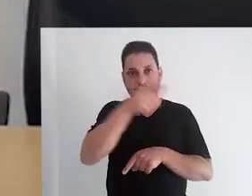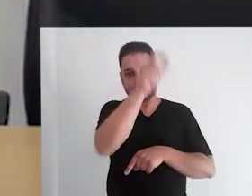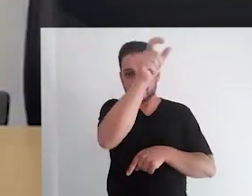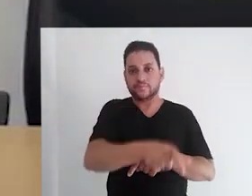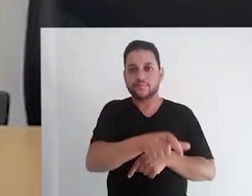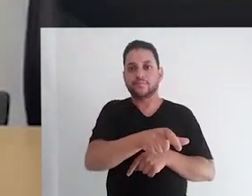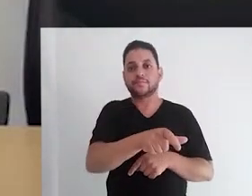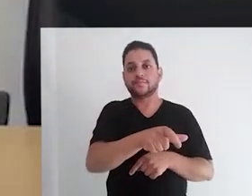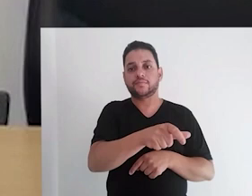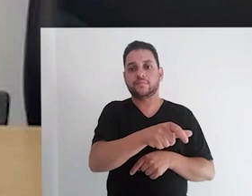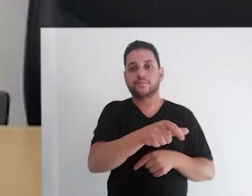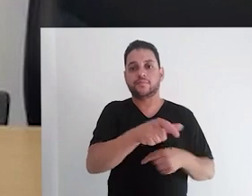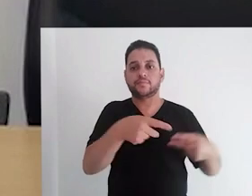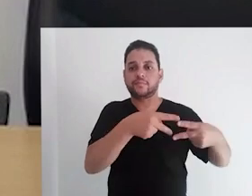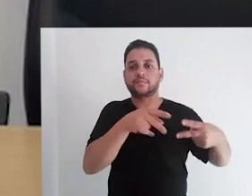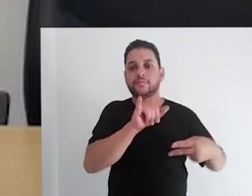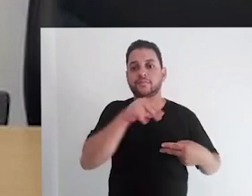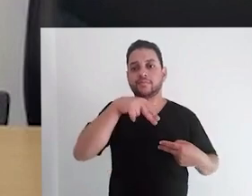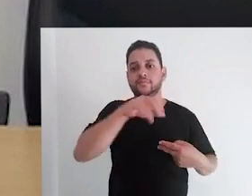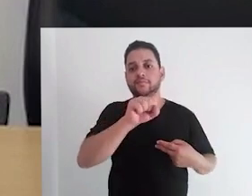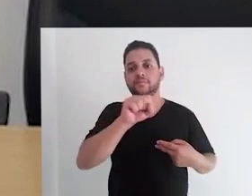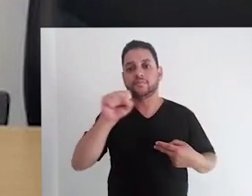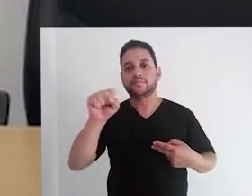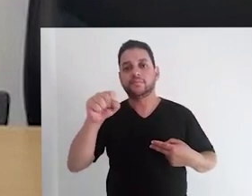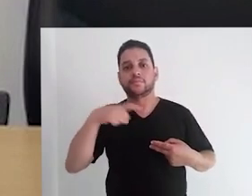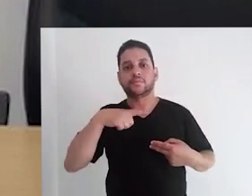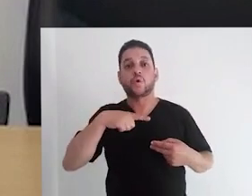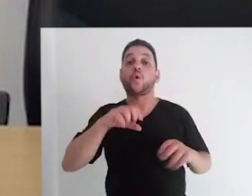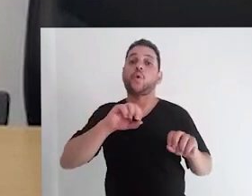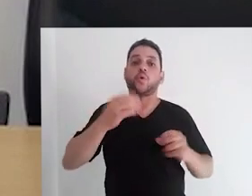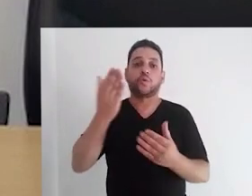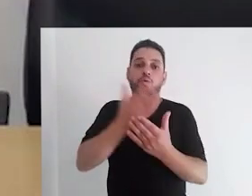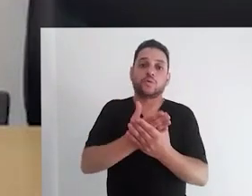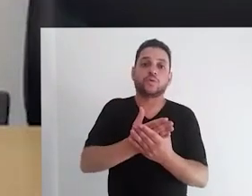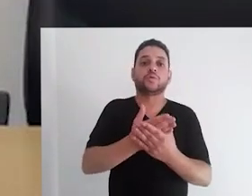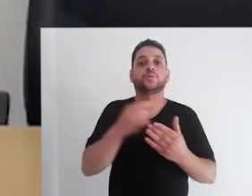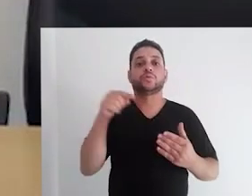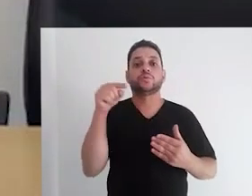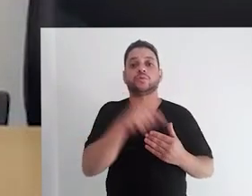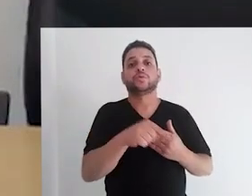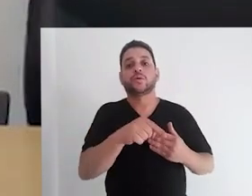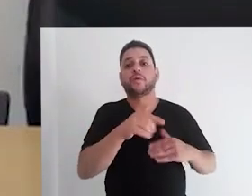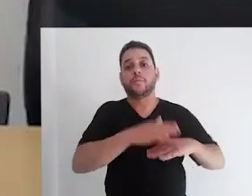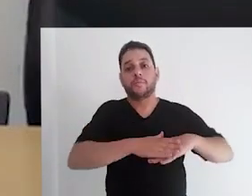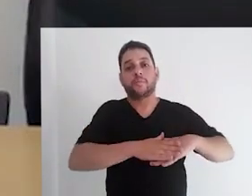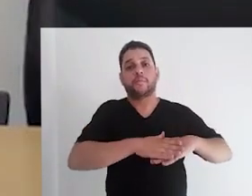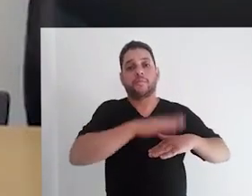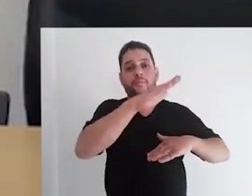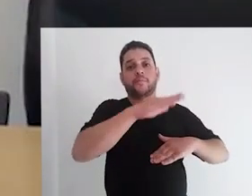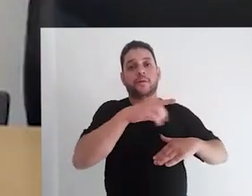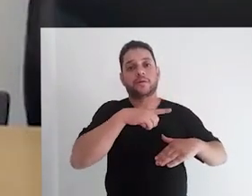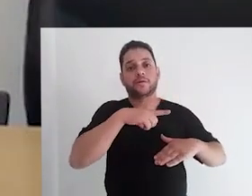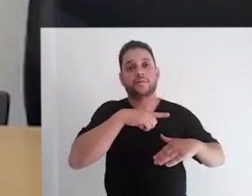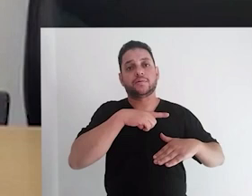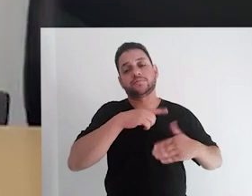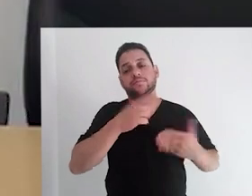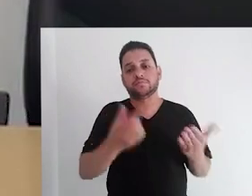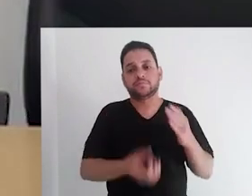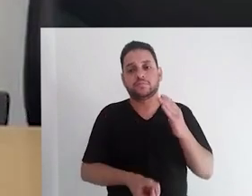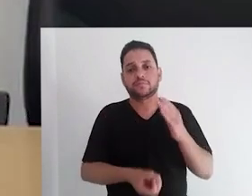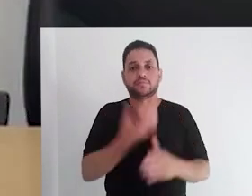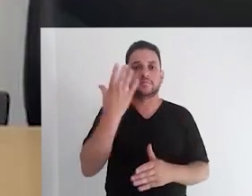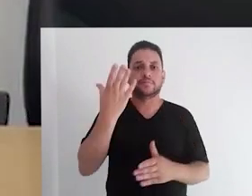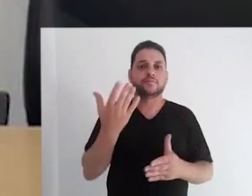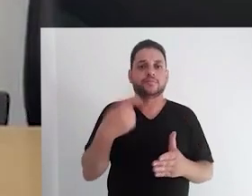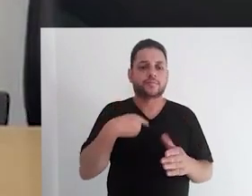tem uma grande litigância, ou da fase processual, que é a competência mais funcional, que é atuar através da realização de administração de